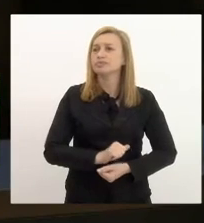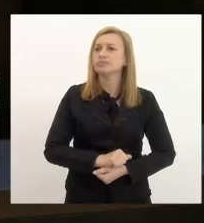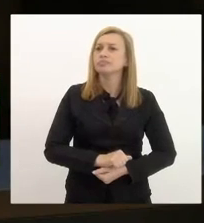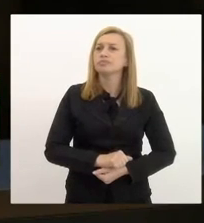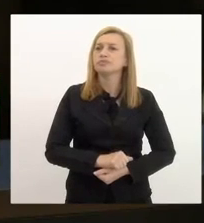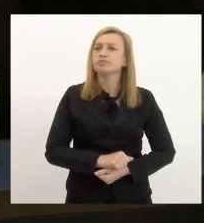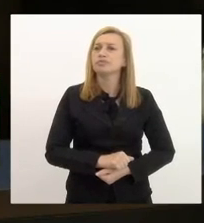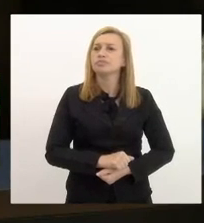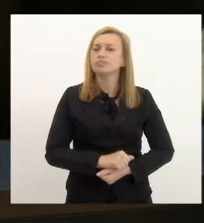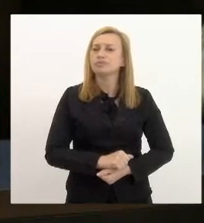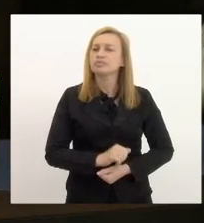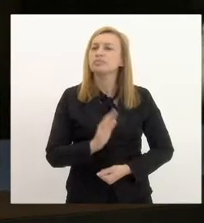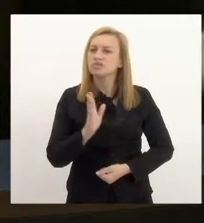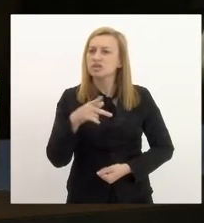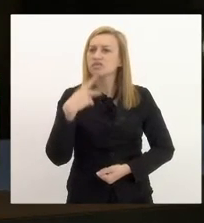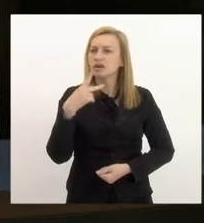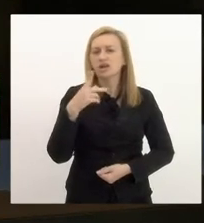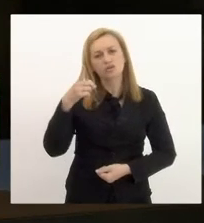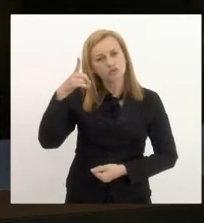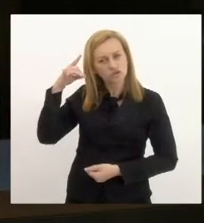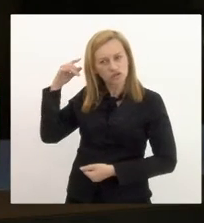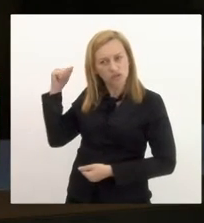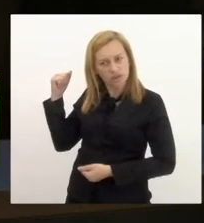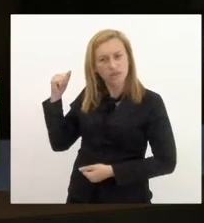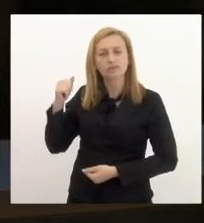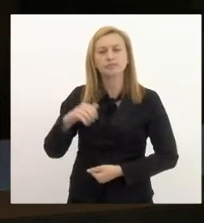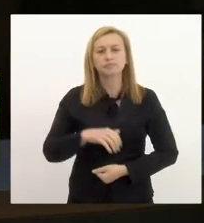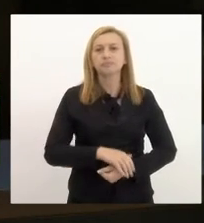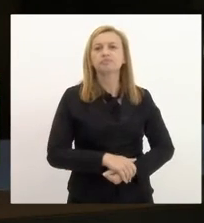há alguns dias atrás